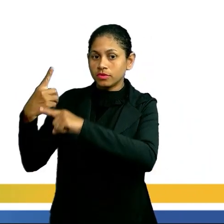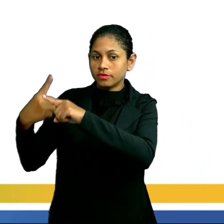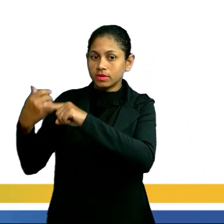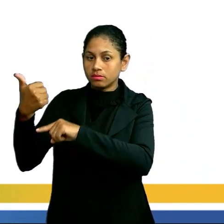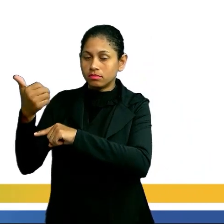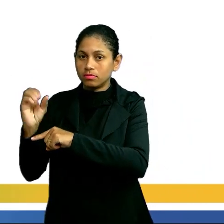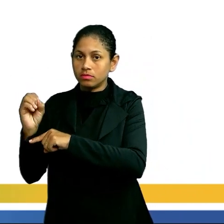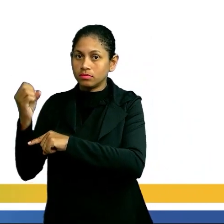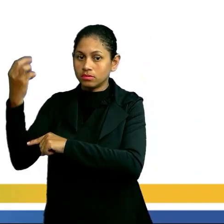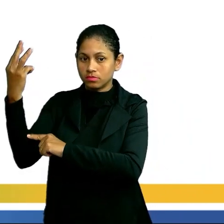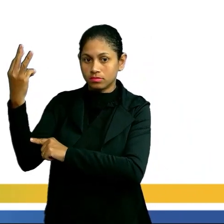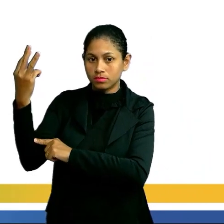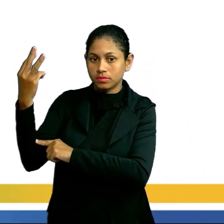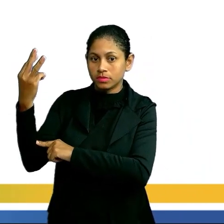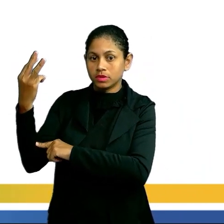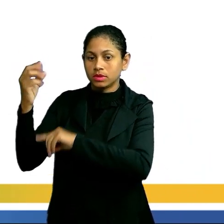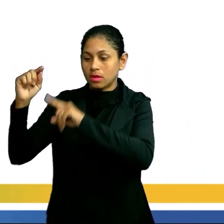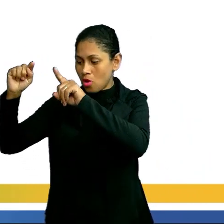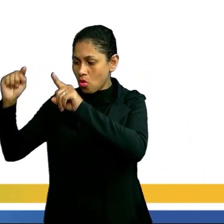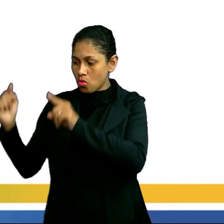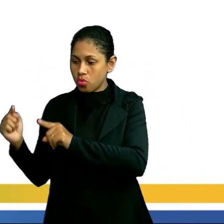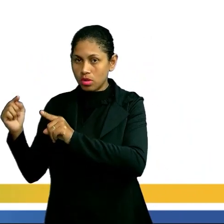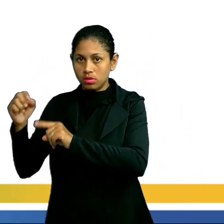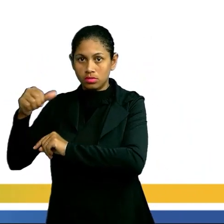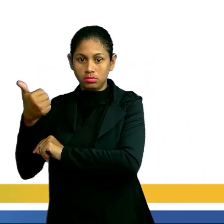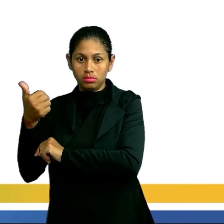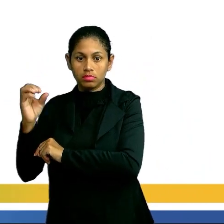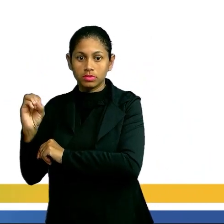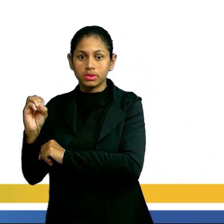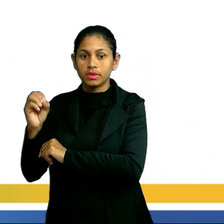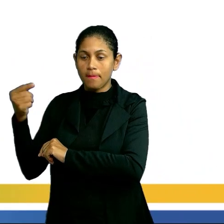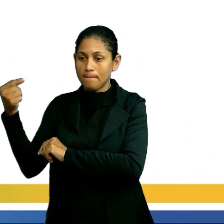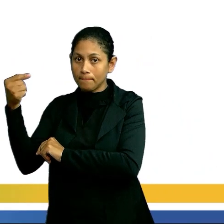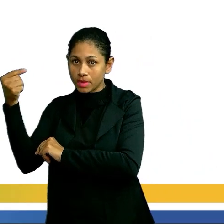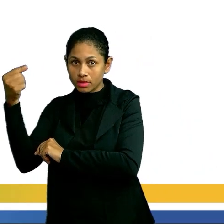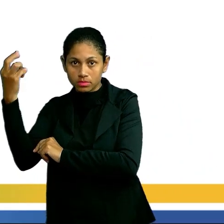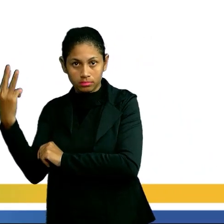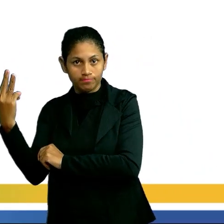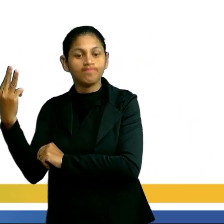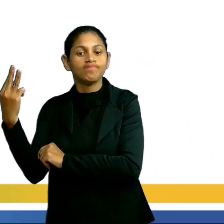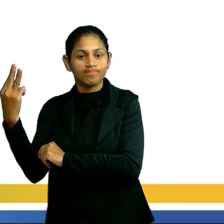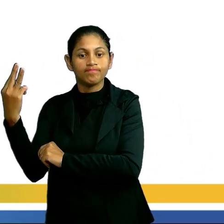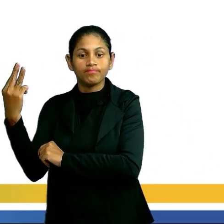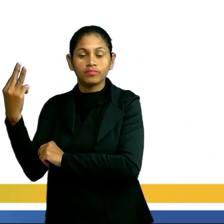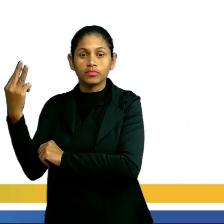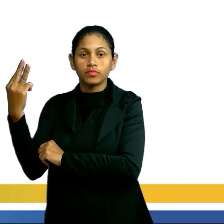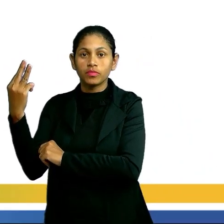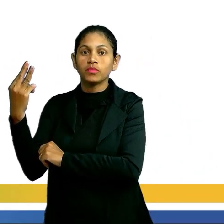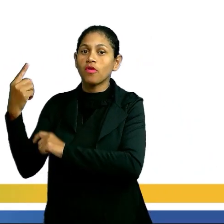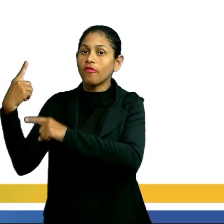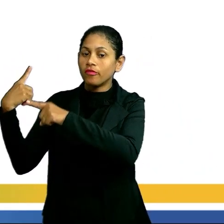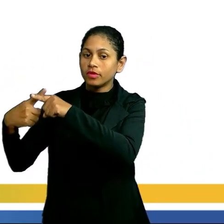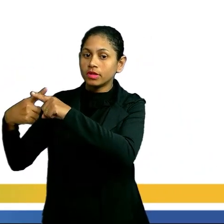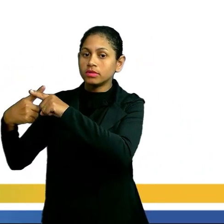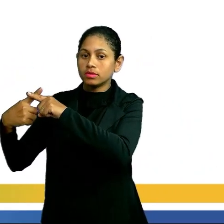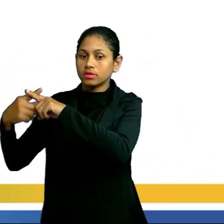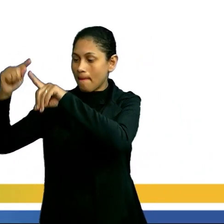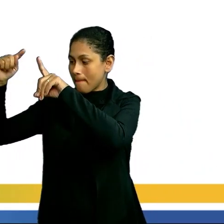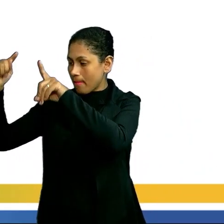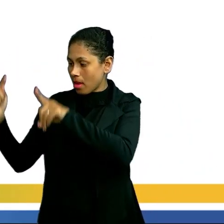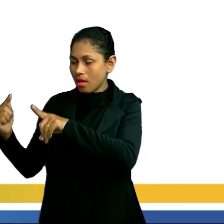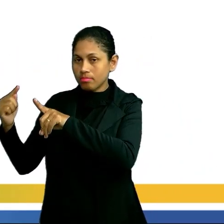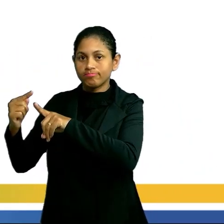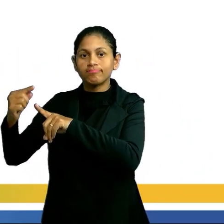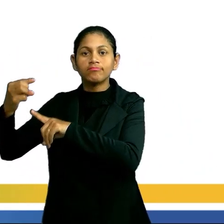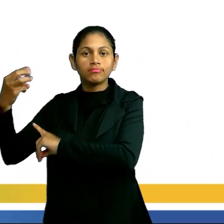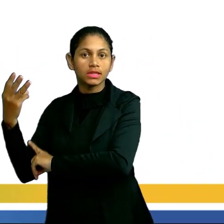volumétrica que foi dado no enunciado, que é 10 elevado a menos 3, vezes a variação de temperatura. Temperatura inicial era de